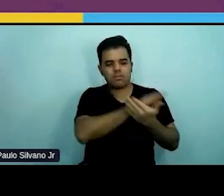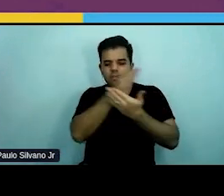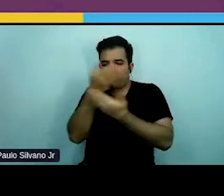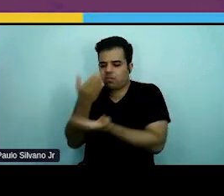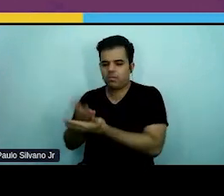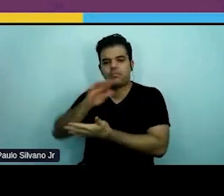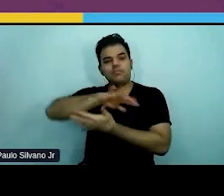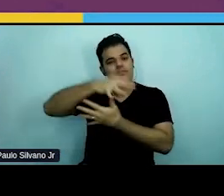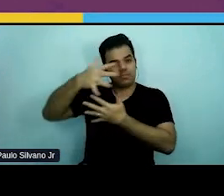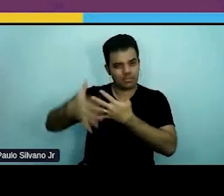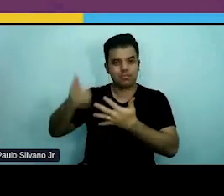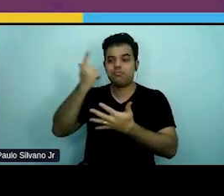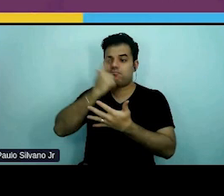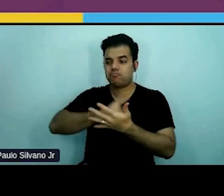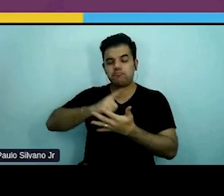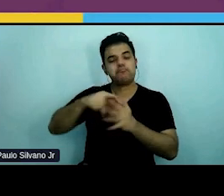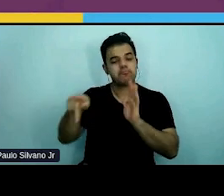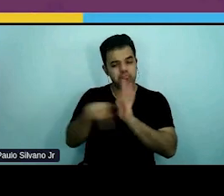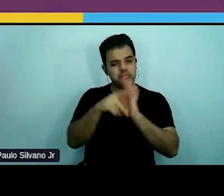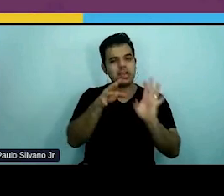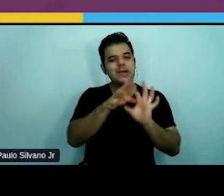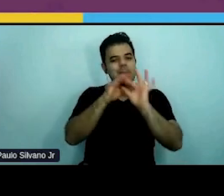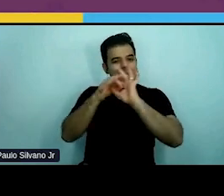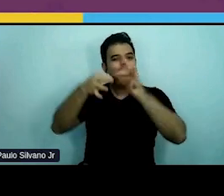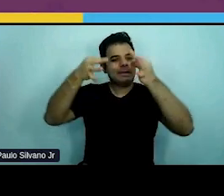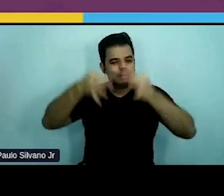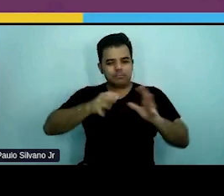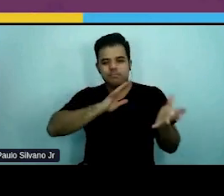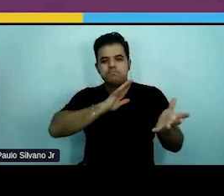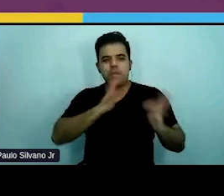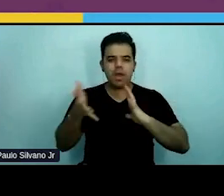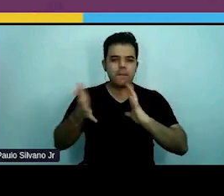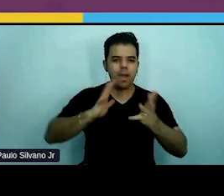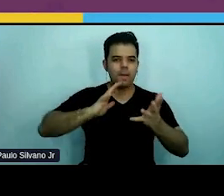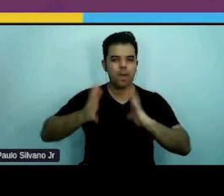tradução no respectivo contexto, tá certo?